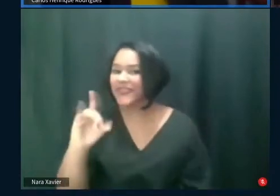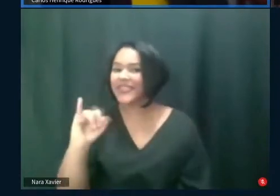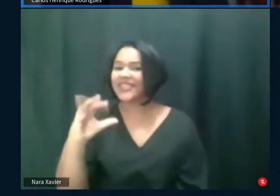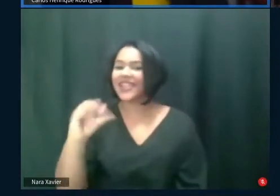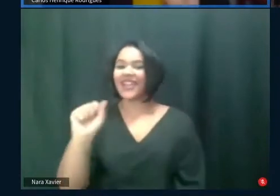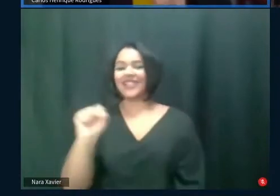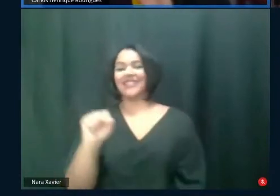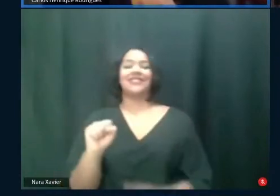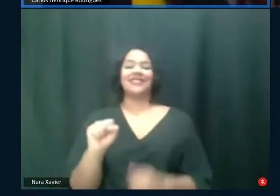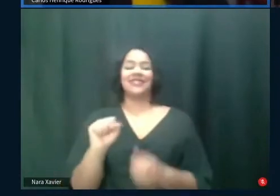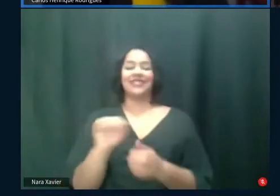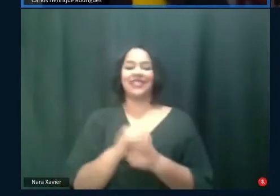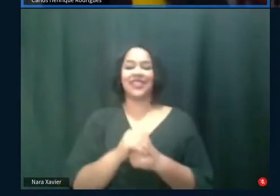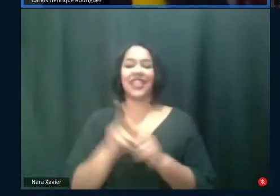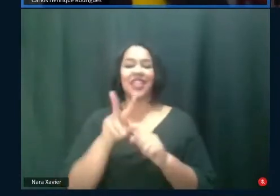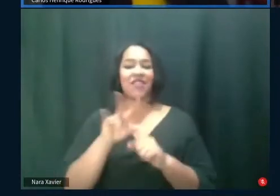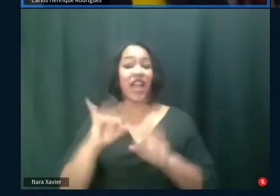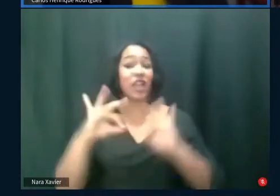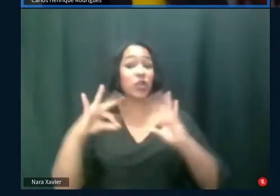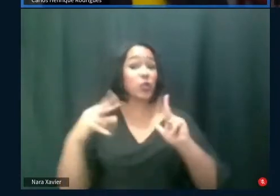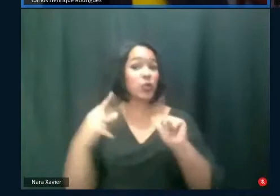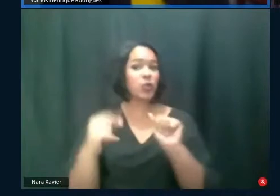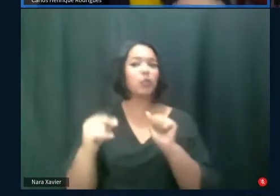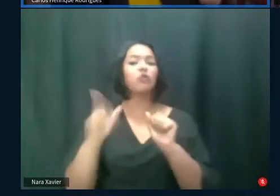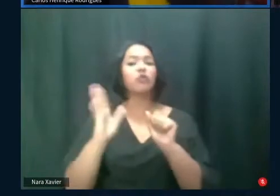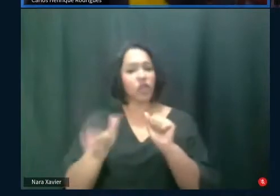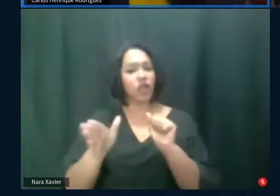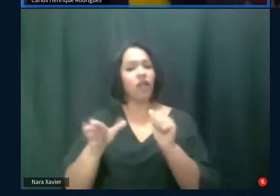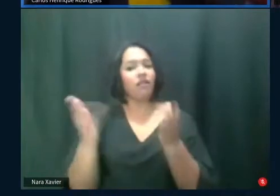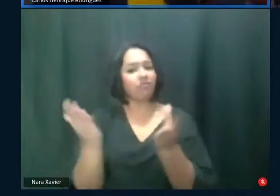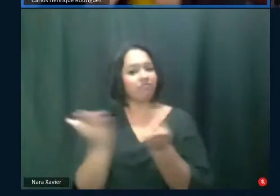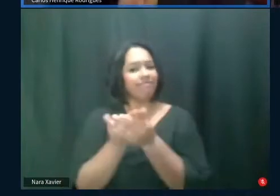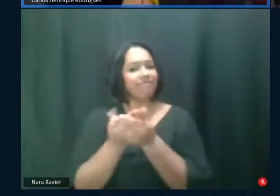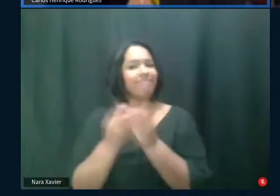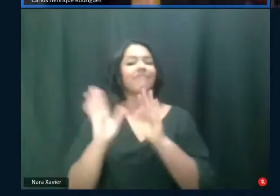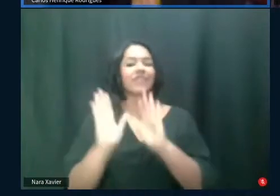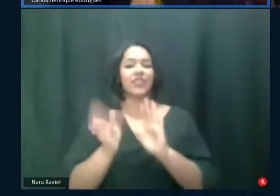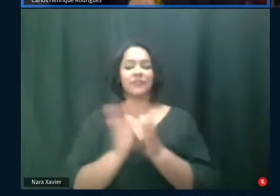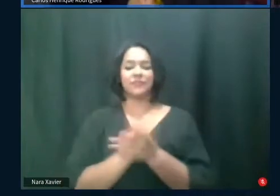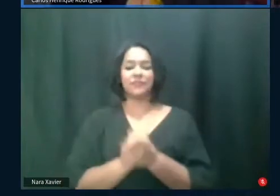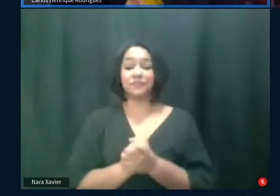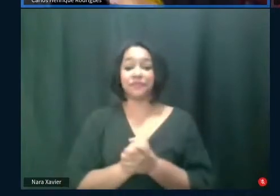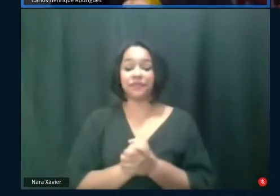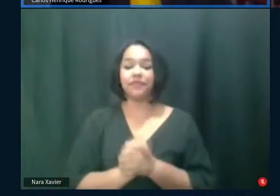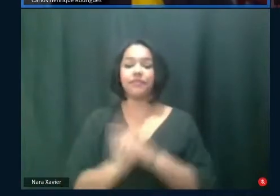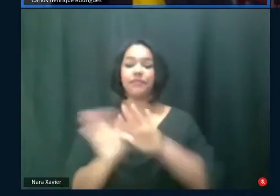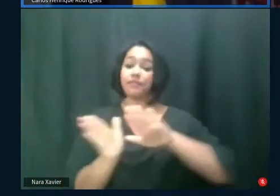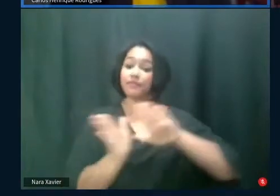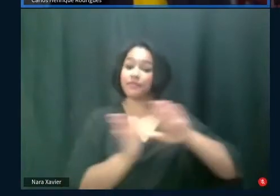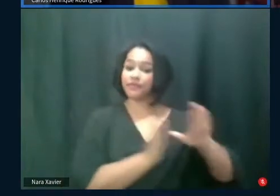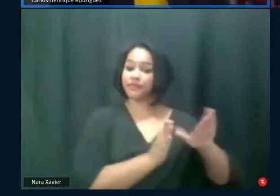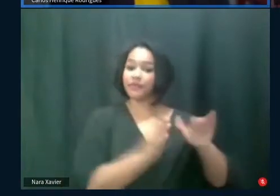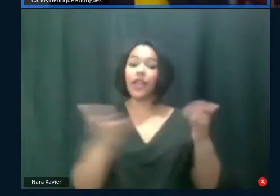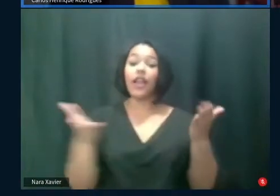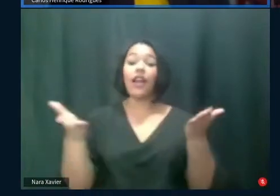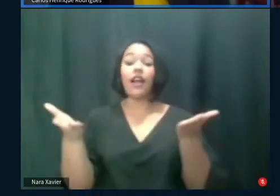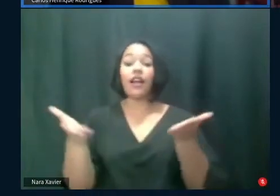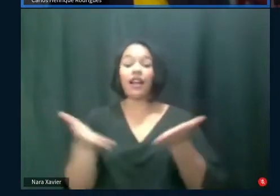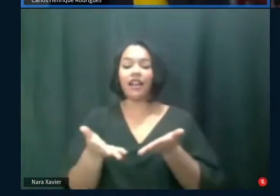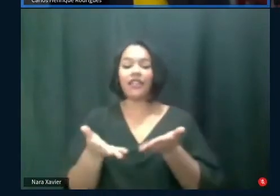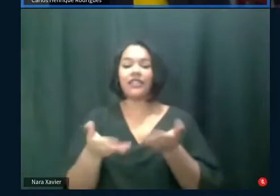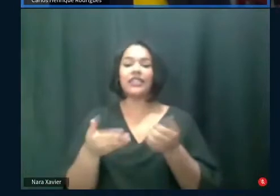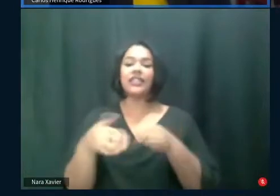o texto, tá? Que vão estar todas bem registradas para você. E agora a gente vai entrar um pouco mais